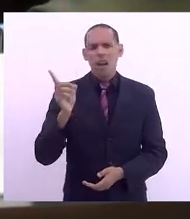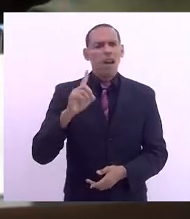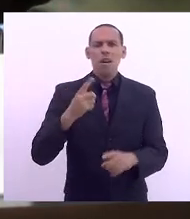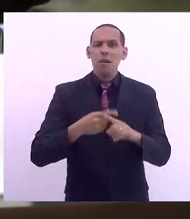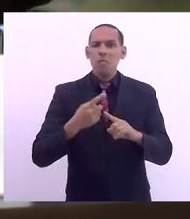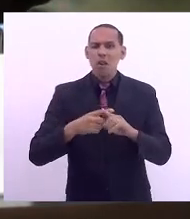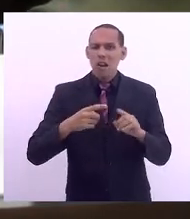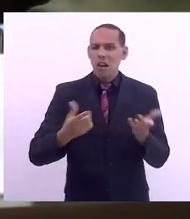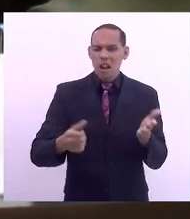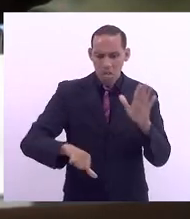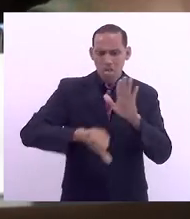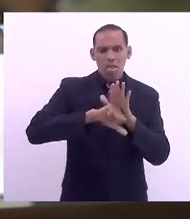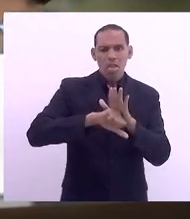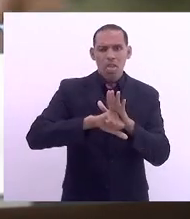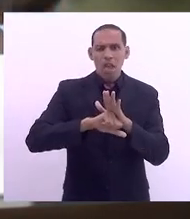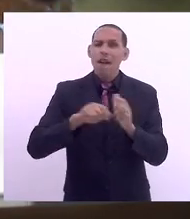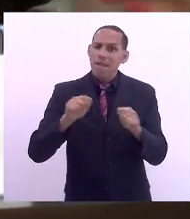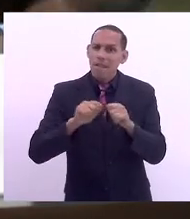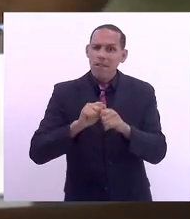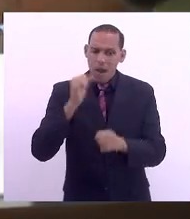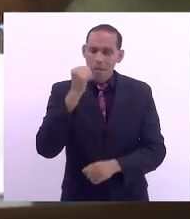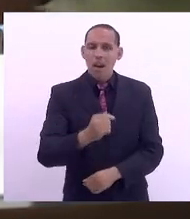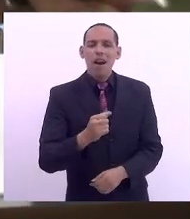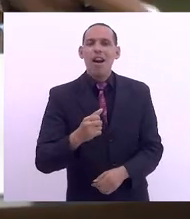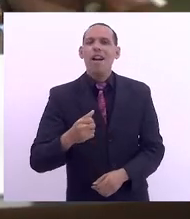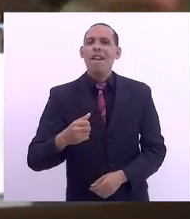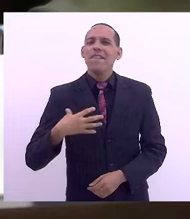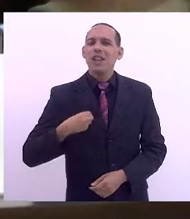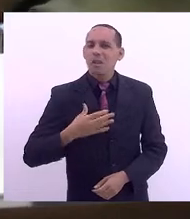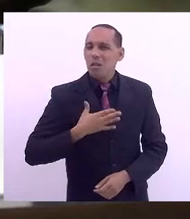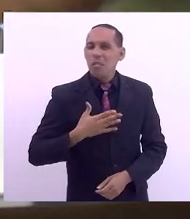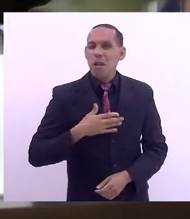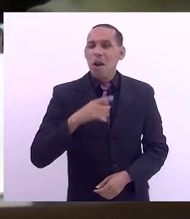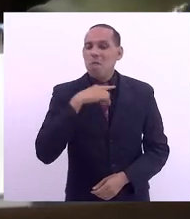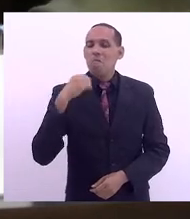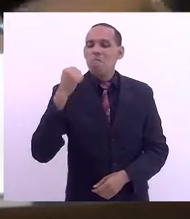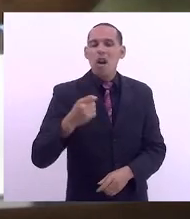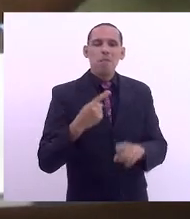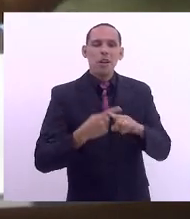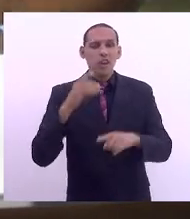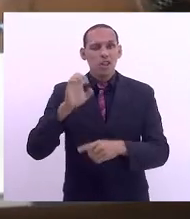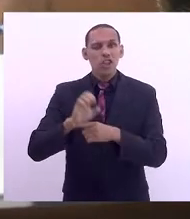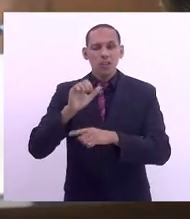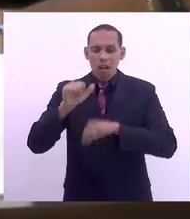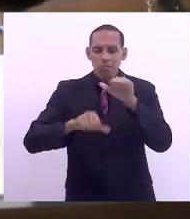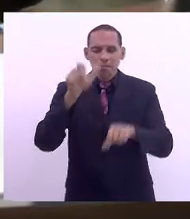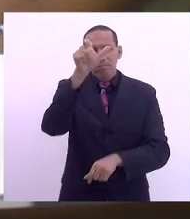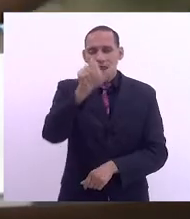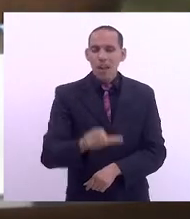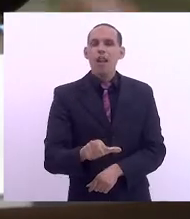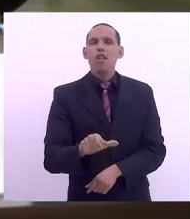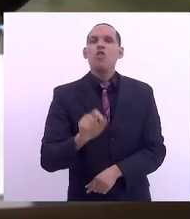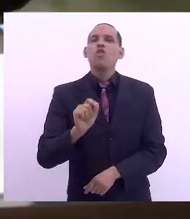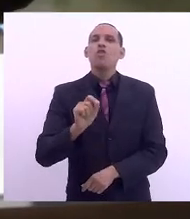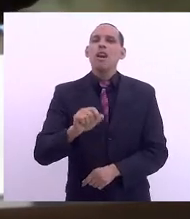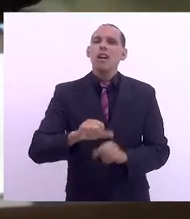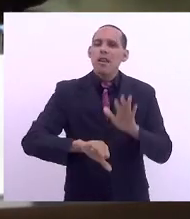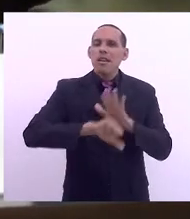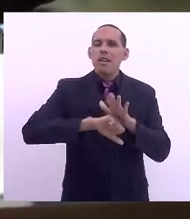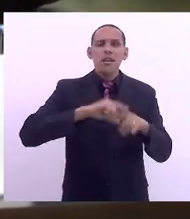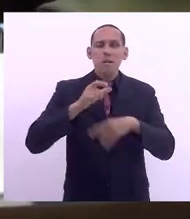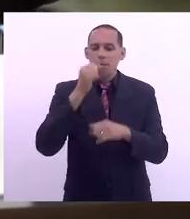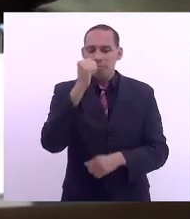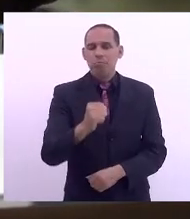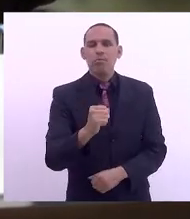com a gente, xará. O meu filho teve que pagar com a vida porque o Estado o transformou no infrator e depois o